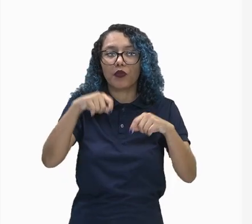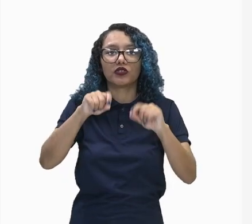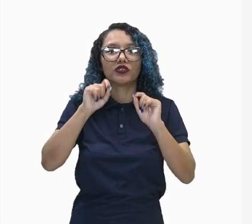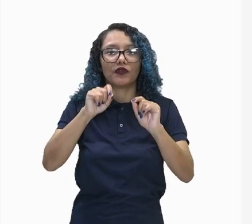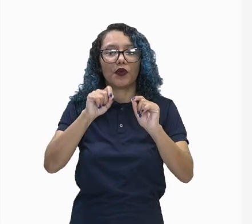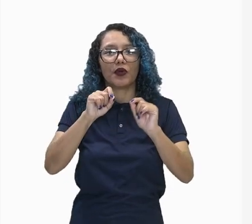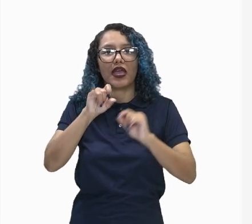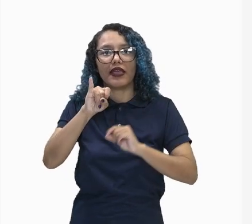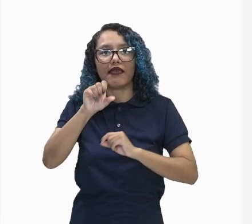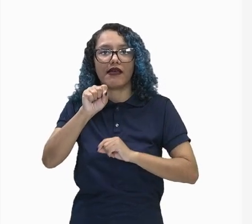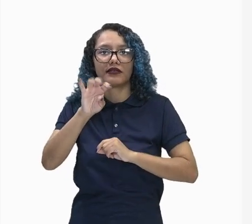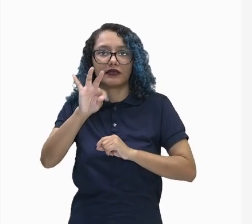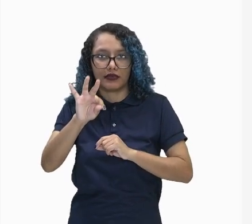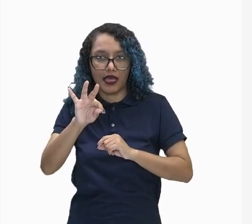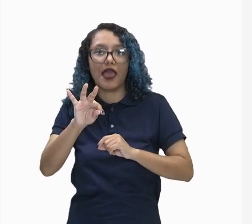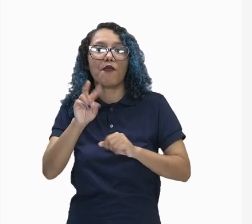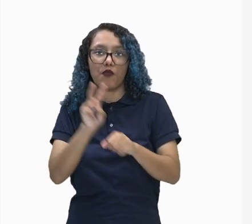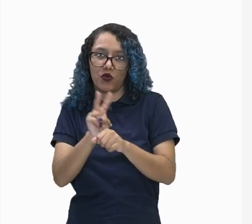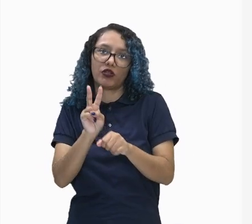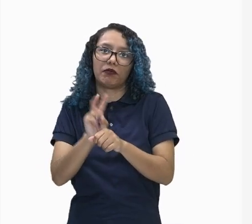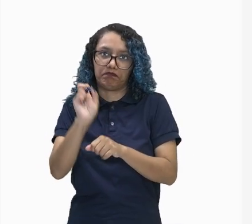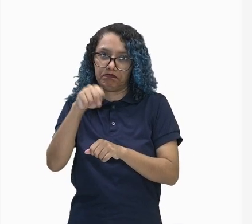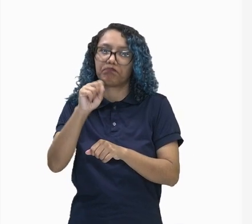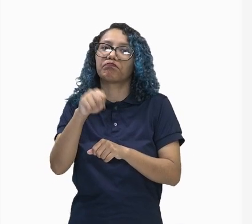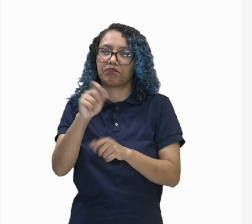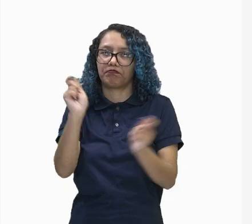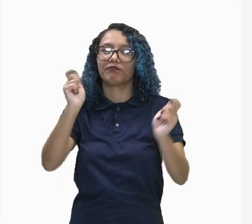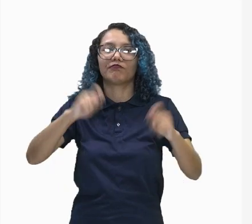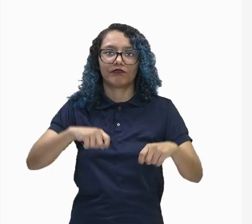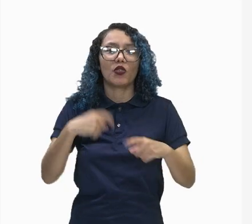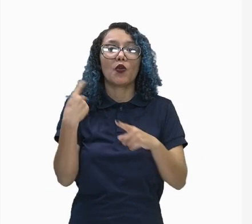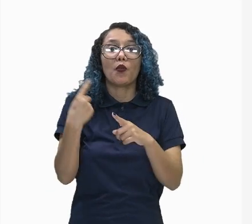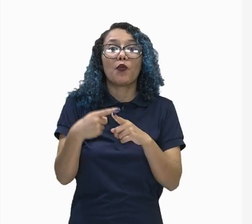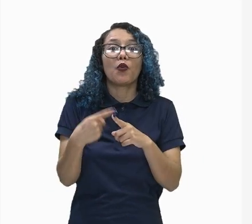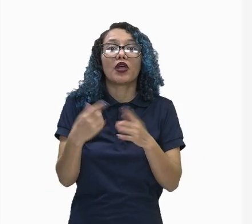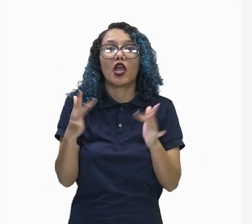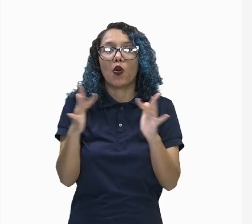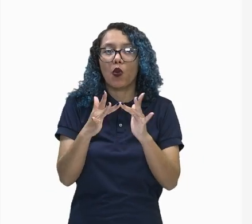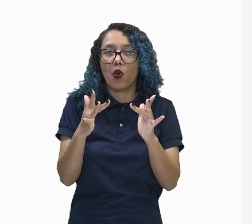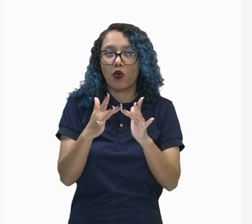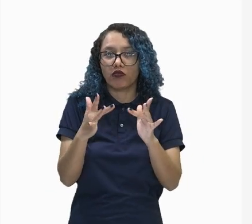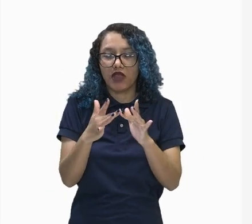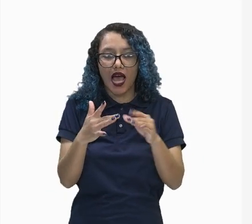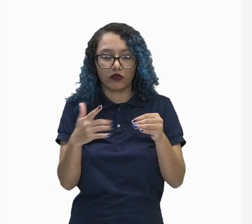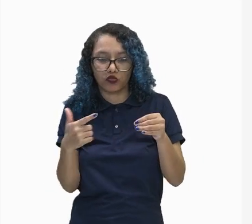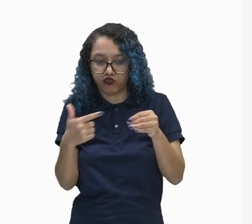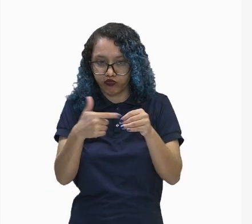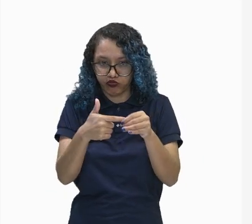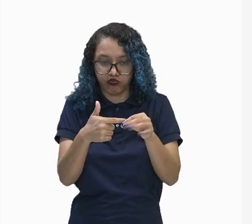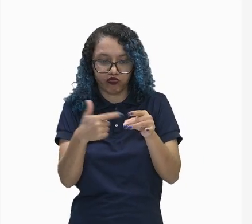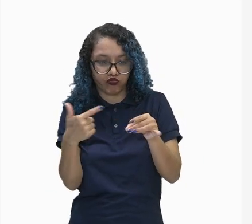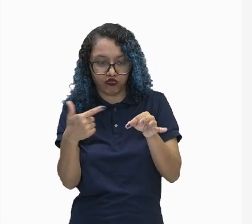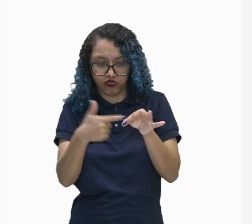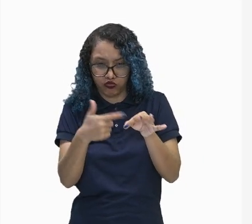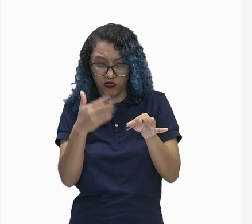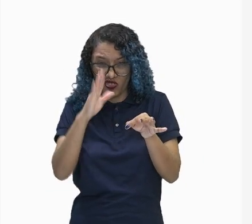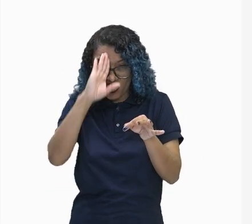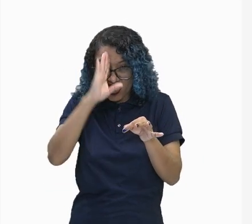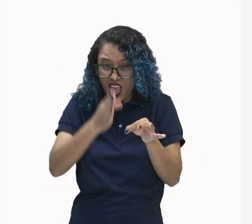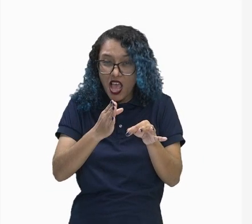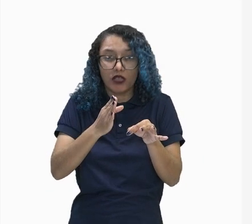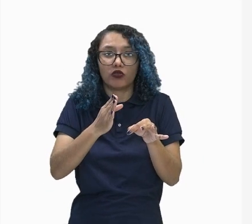as ISTs, tá? Isso porque impede o contato direto com os órgãos genitais,